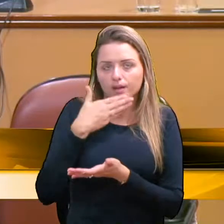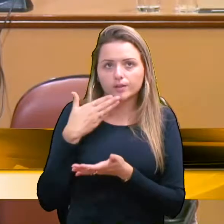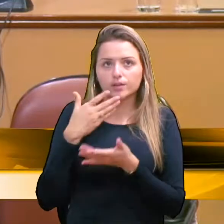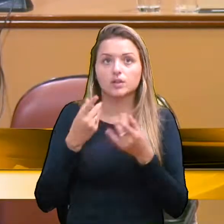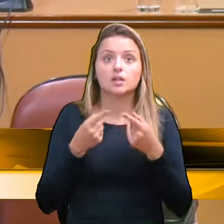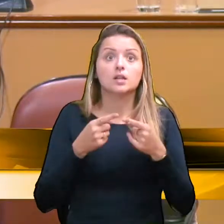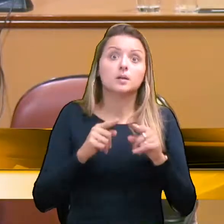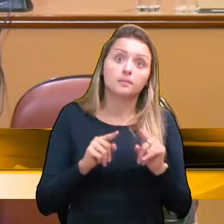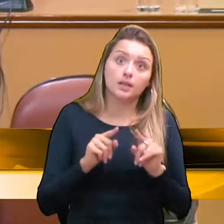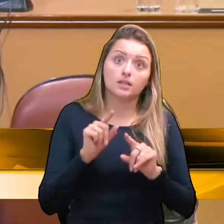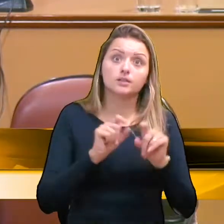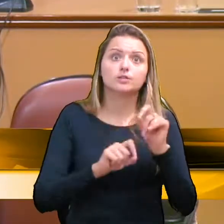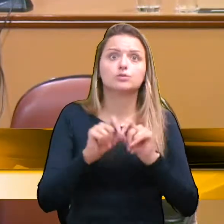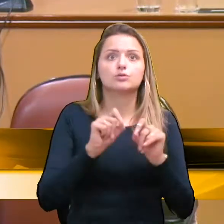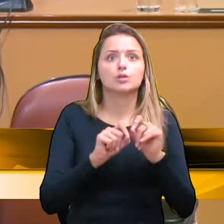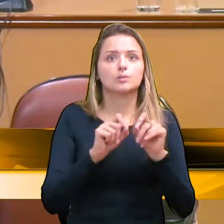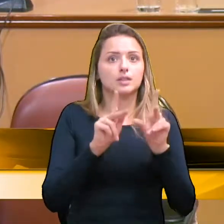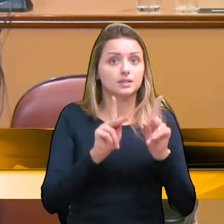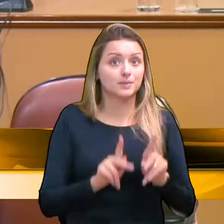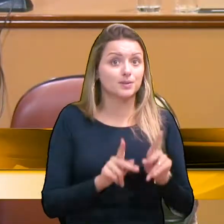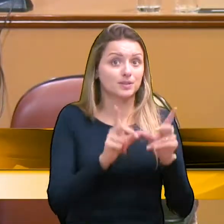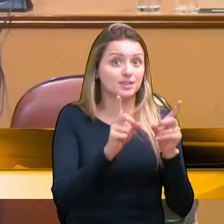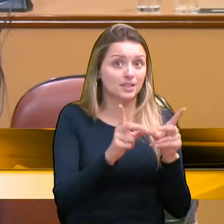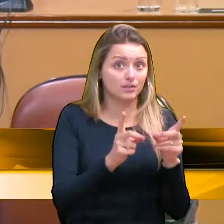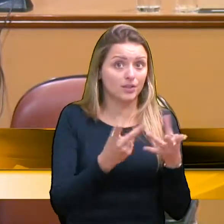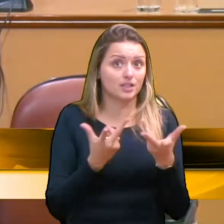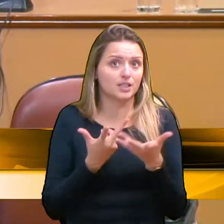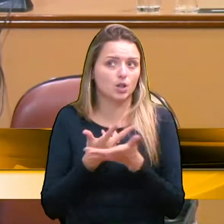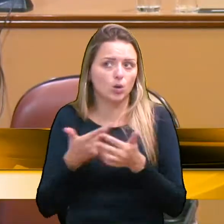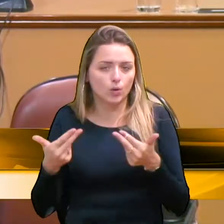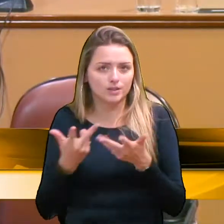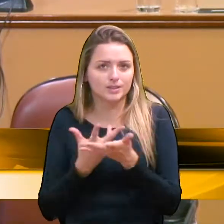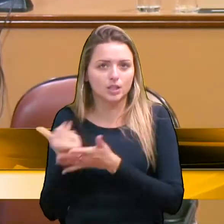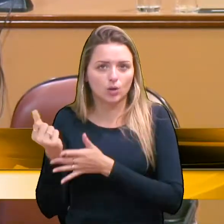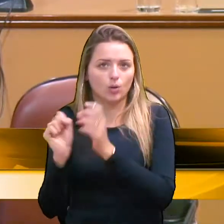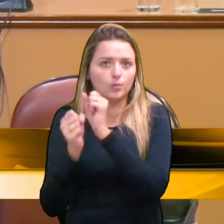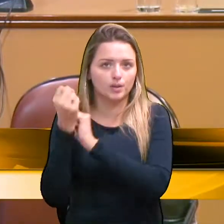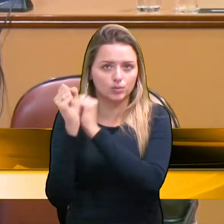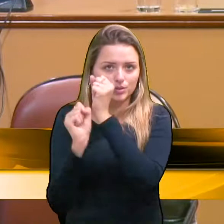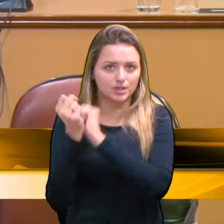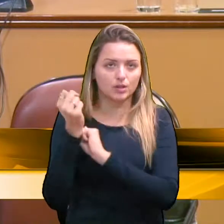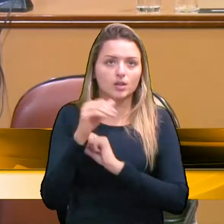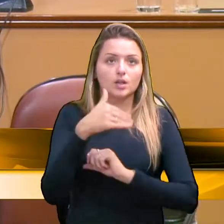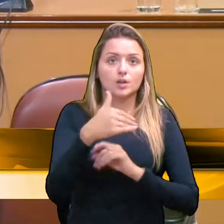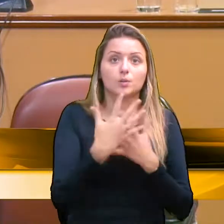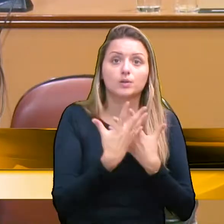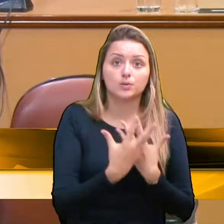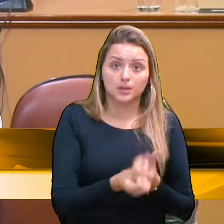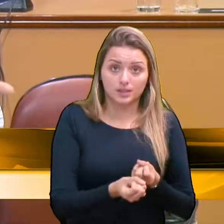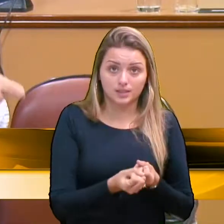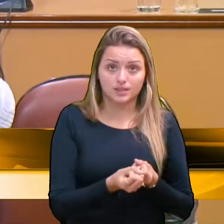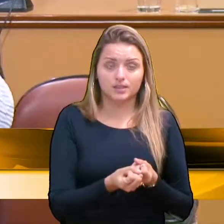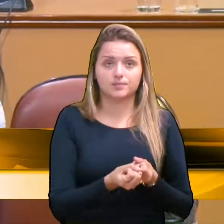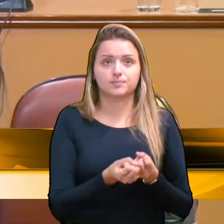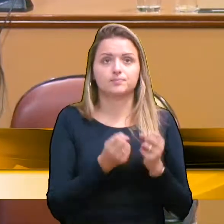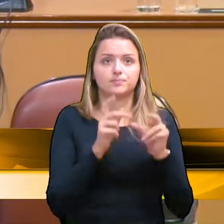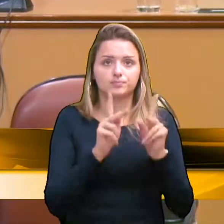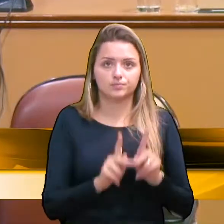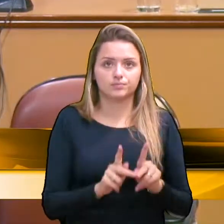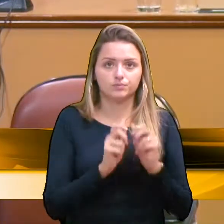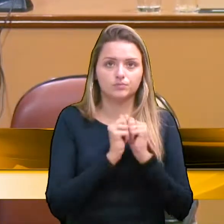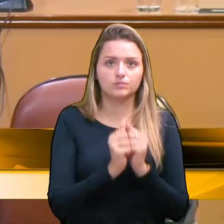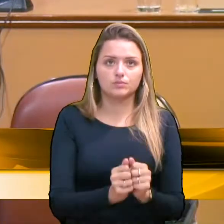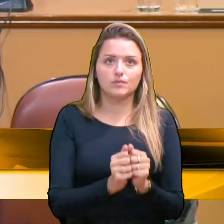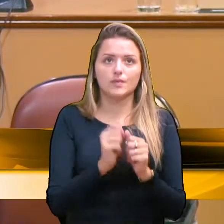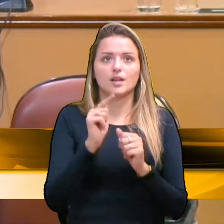nesse negócio dos comerciantes, o senhor muito bem sabe que na época que foi permitido ali, os comerciantes junto da feira